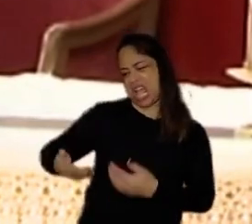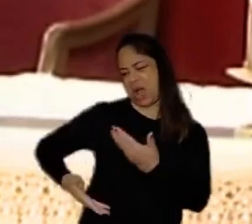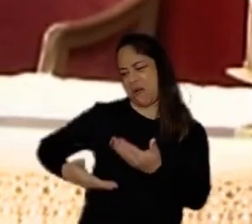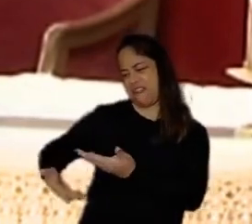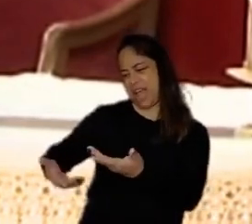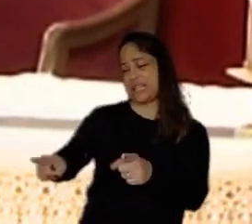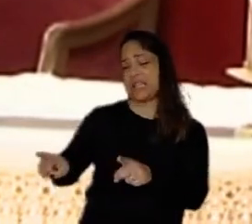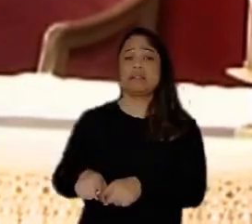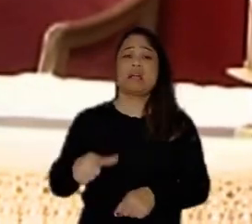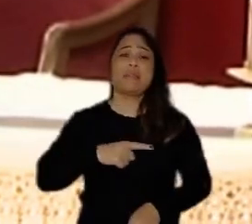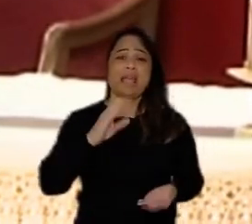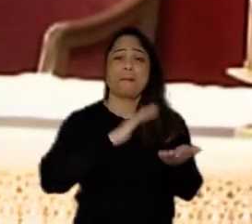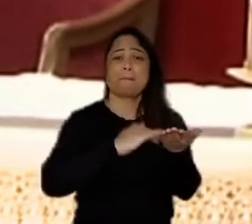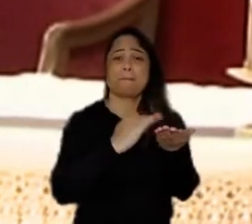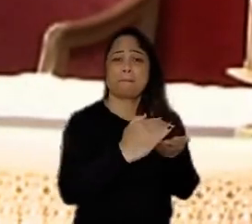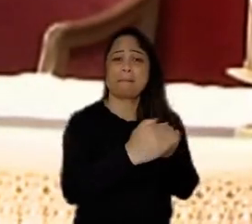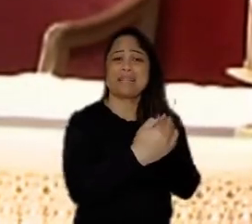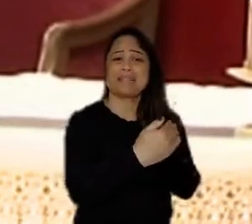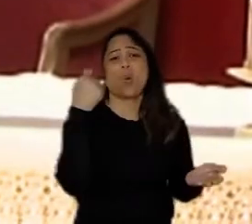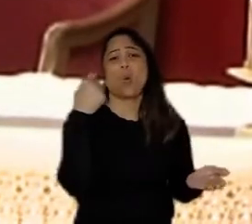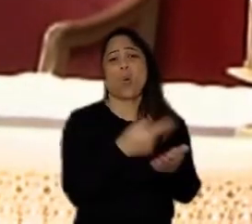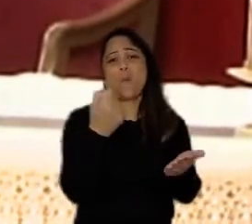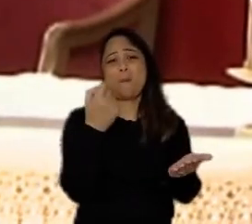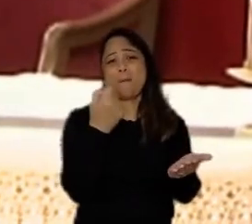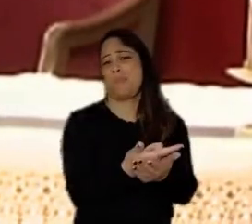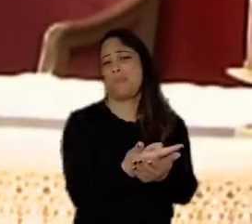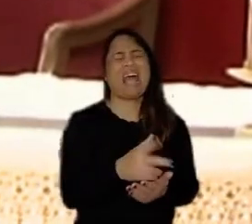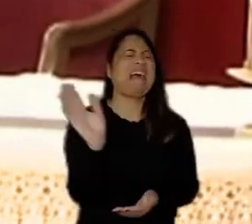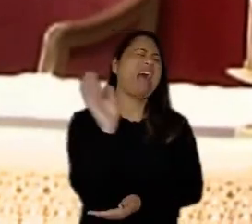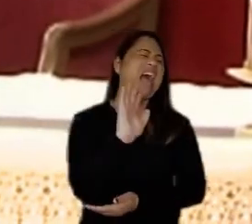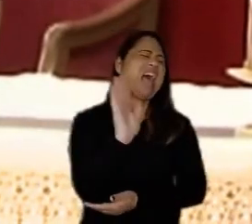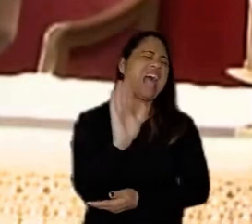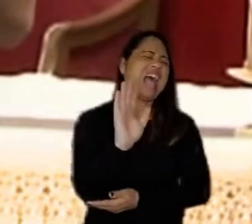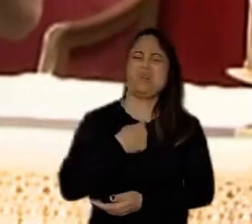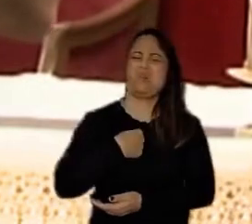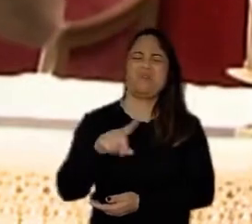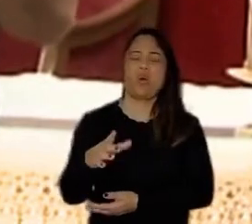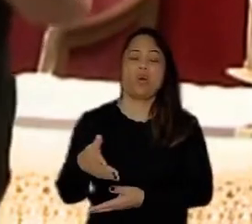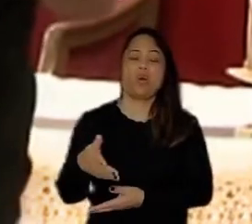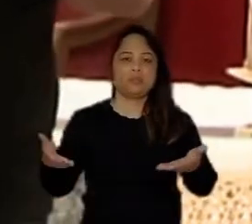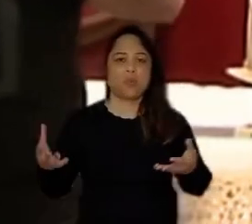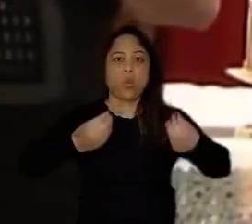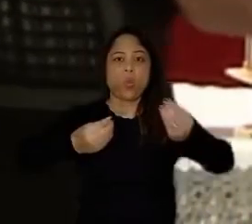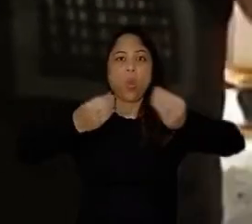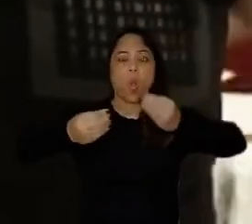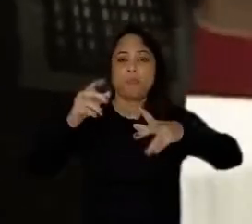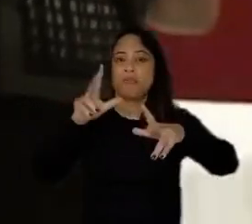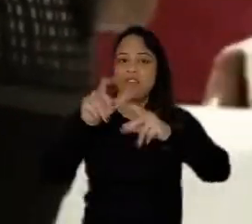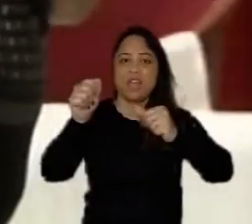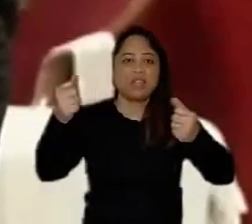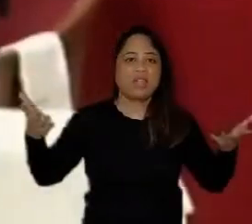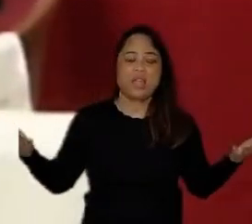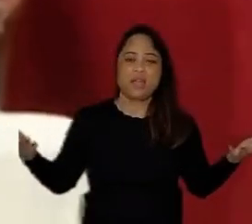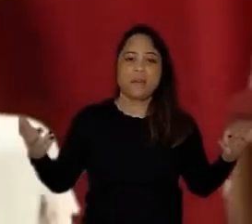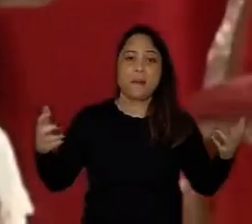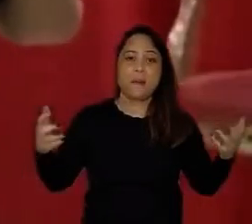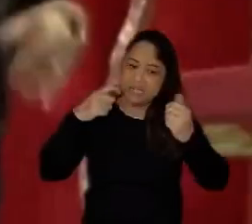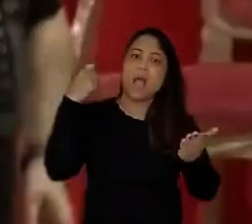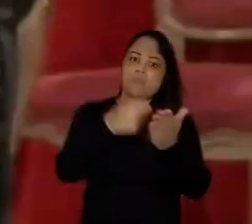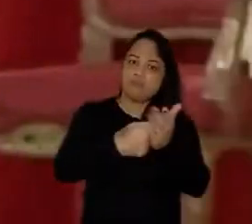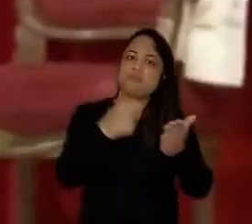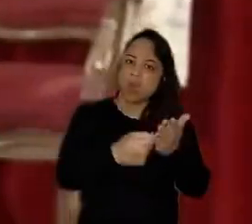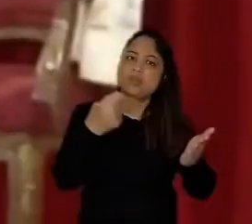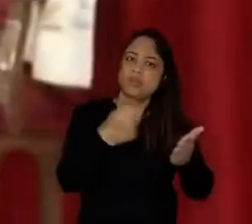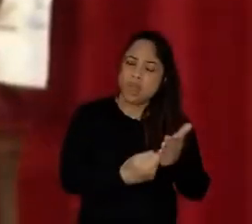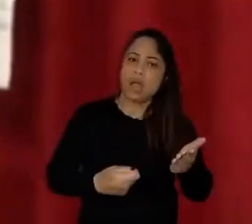que fica nas 2 ruas, fala para quem está do seu lado, sem esforço não tem vitória, meu filho. Sem esforço não tem vitória.